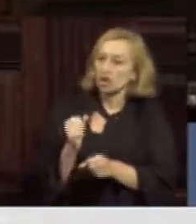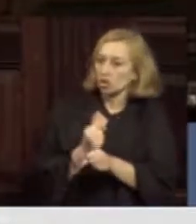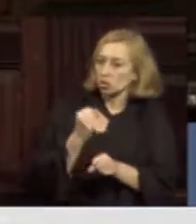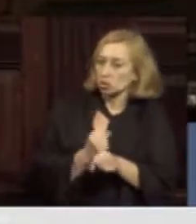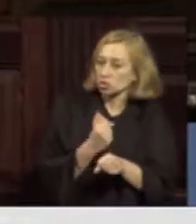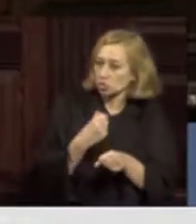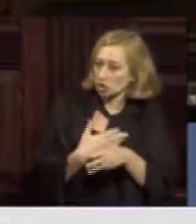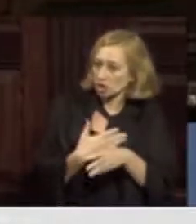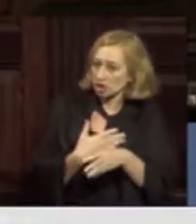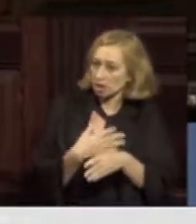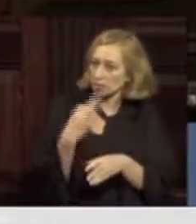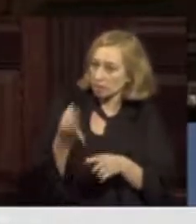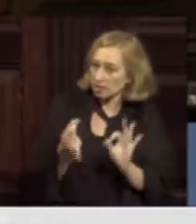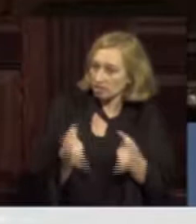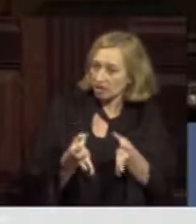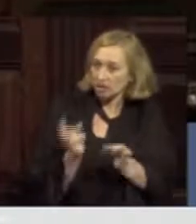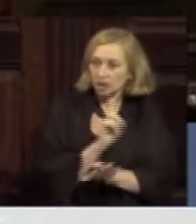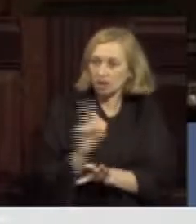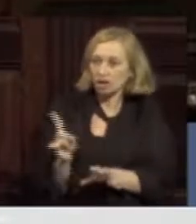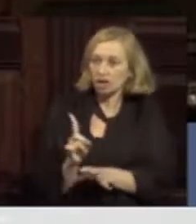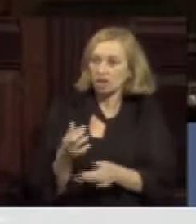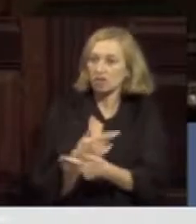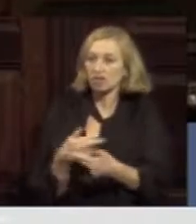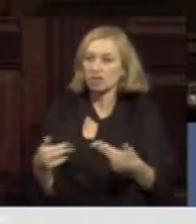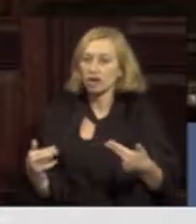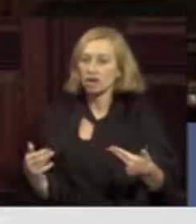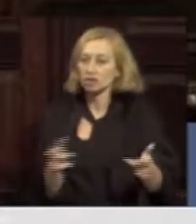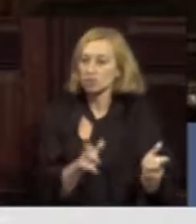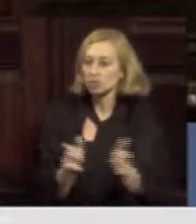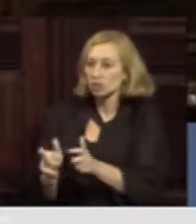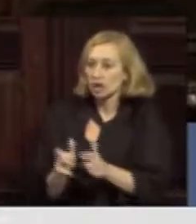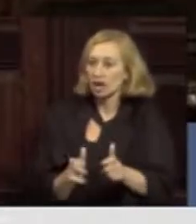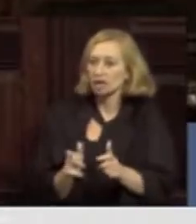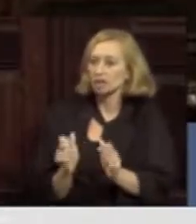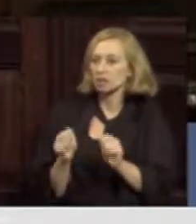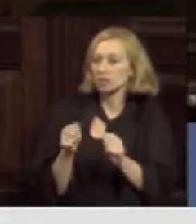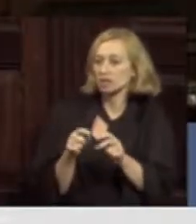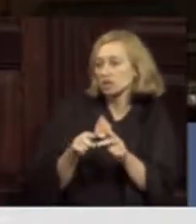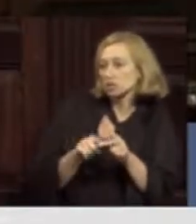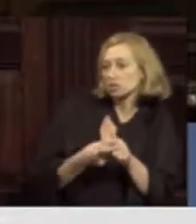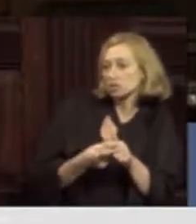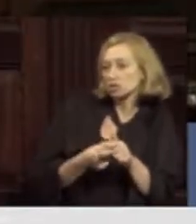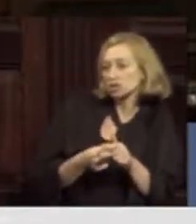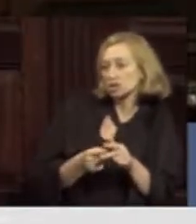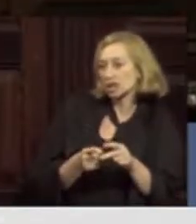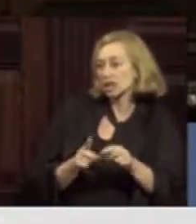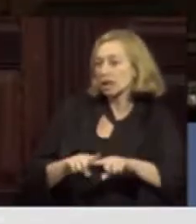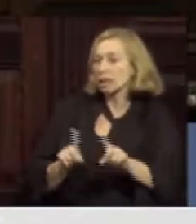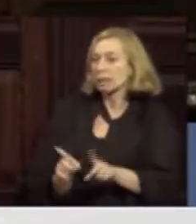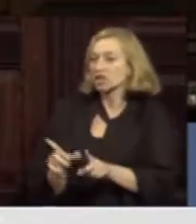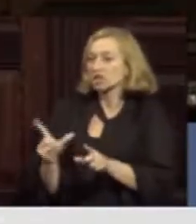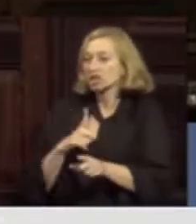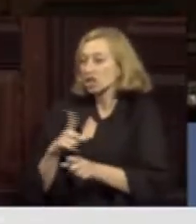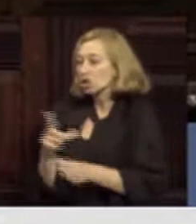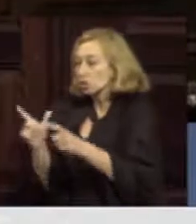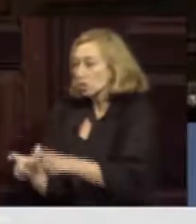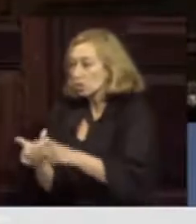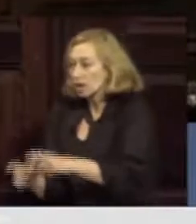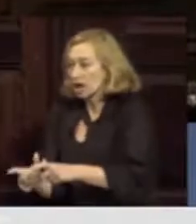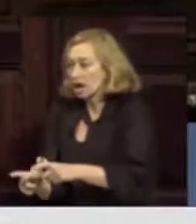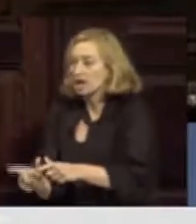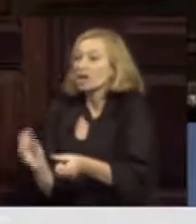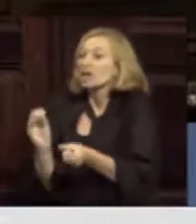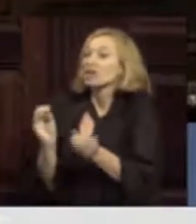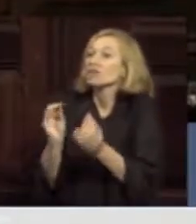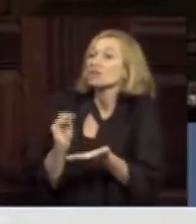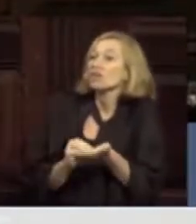reconstruída. Muitas paisagens podem ter sido recuperadas, mas as feridas continuam gritando no condomínio construído